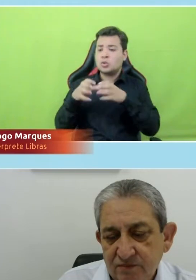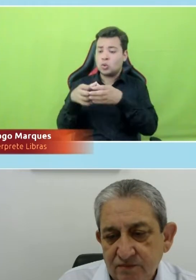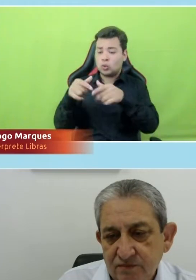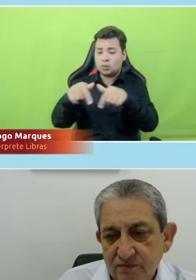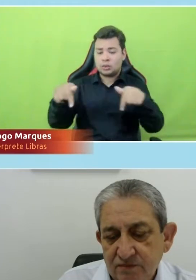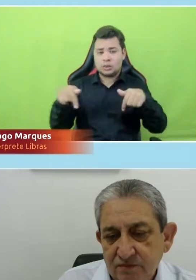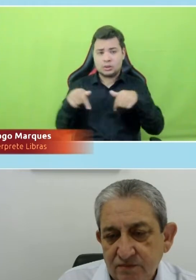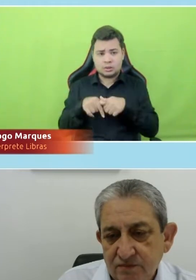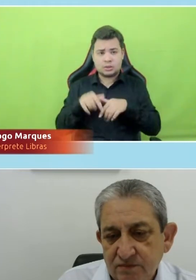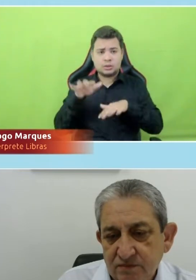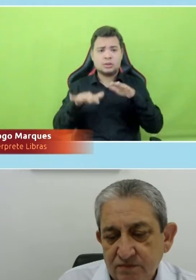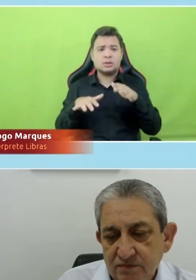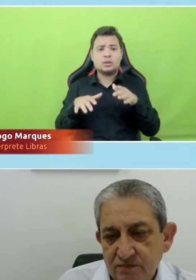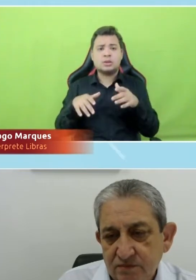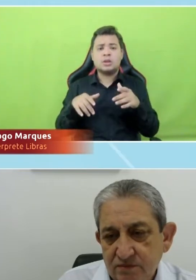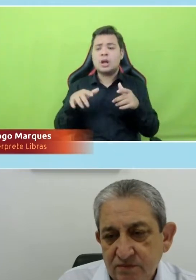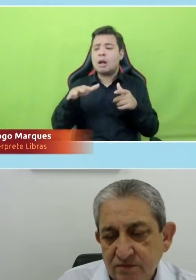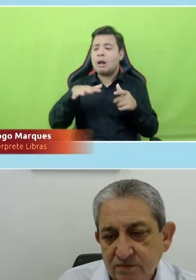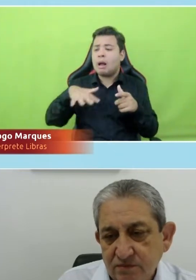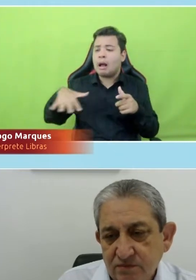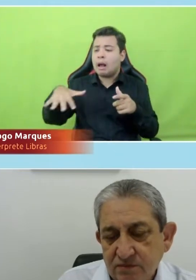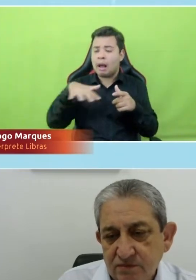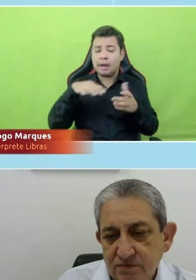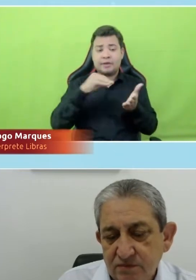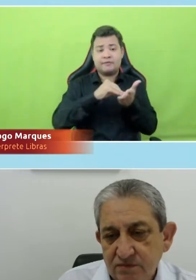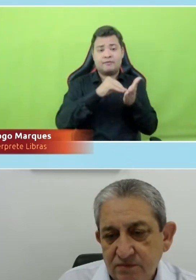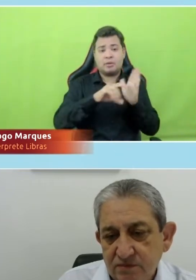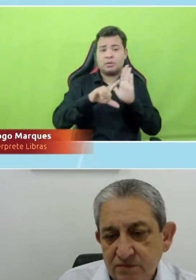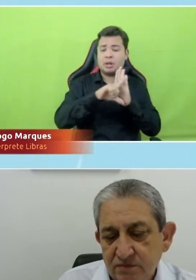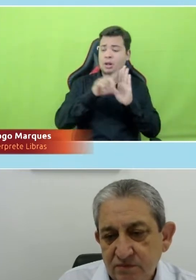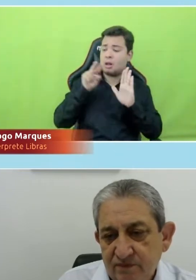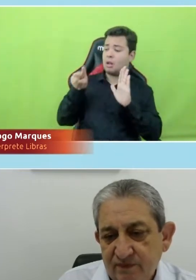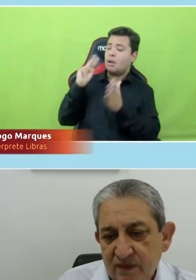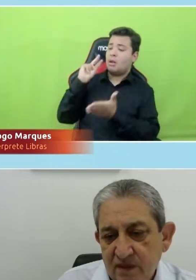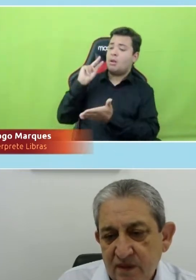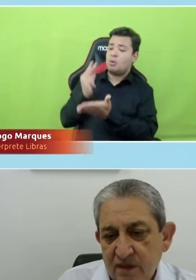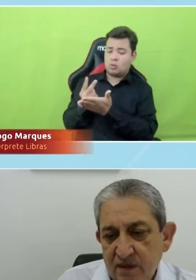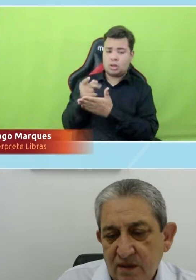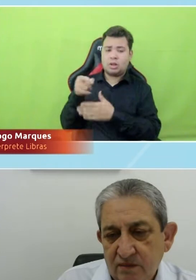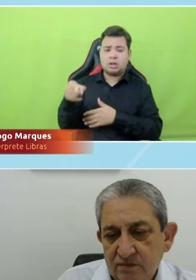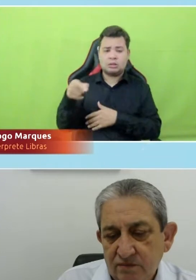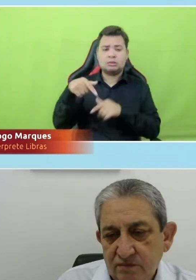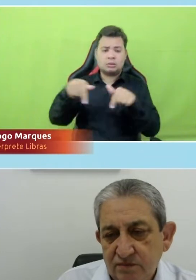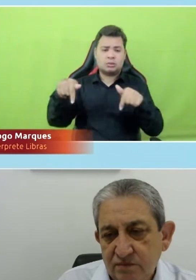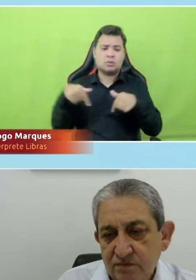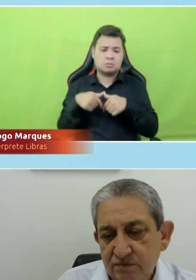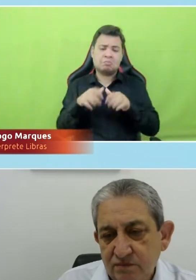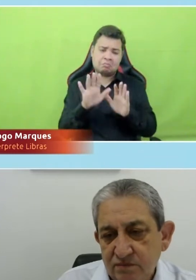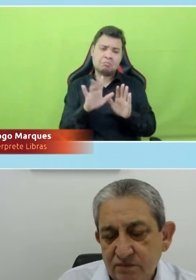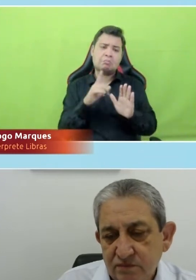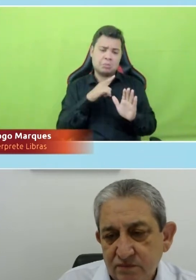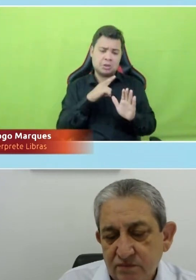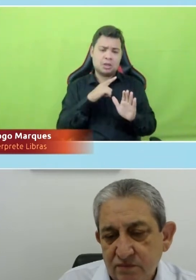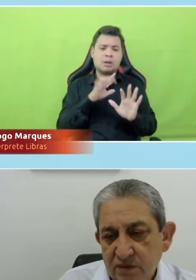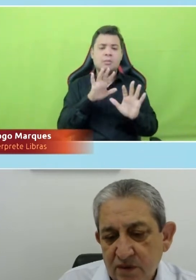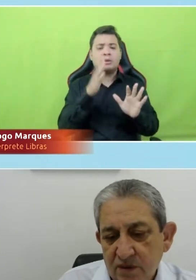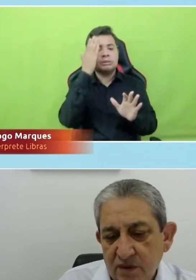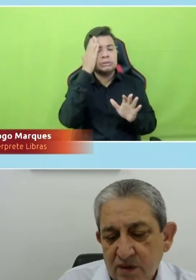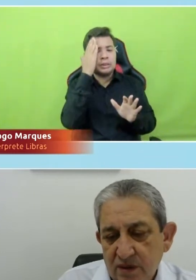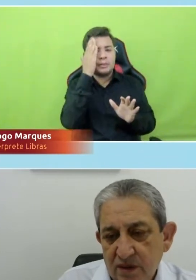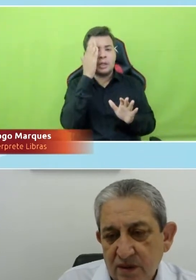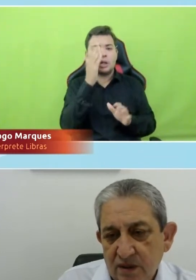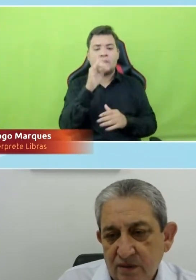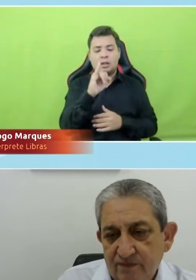vezes estão em áreas ainda não reconhecidas legalmente. Explica isso para a gente em relação a o que o IBGE já tem, né, o que o Censo Demográfico